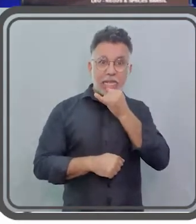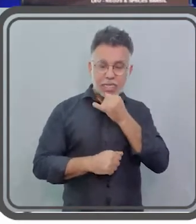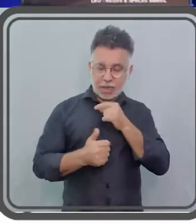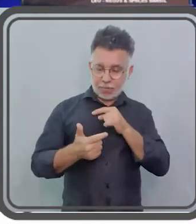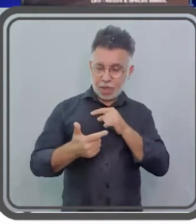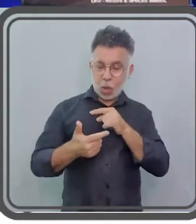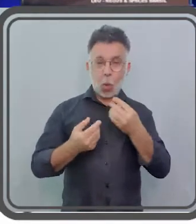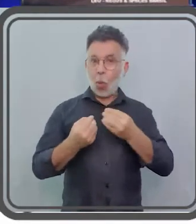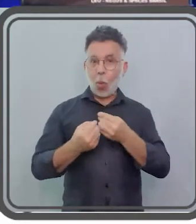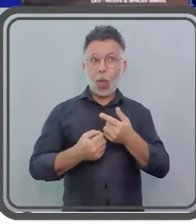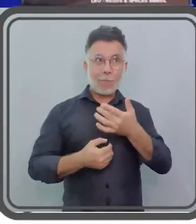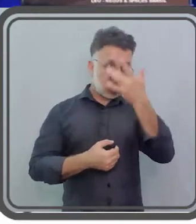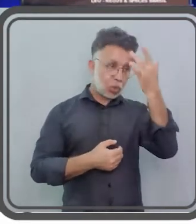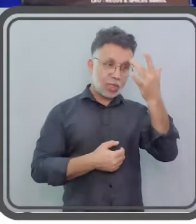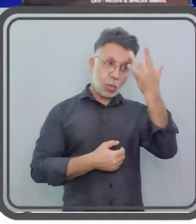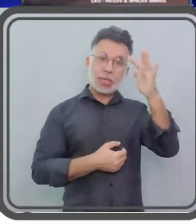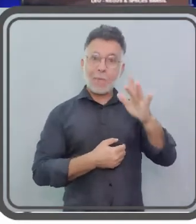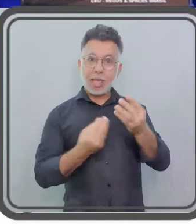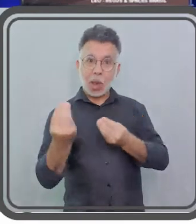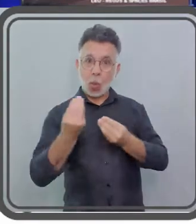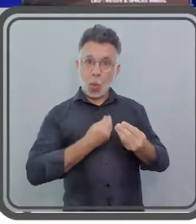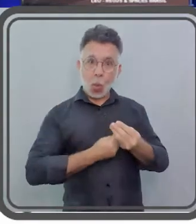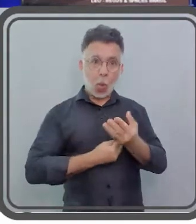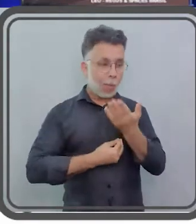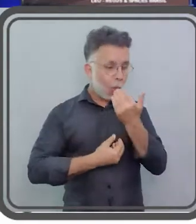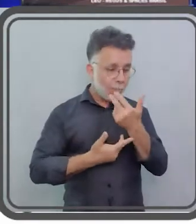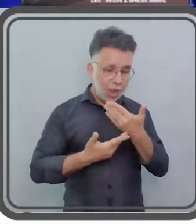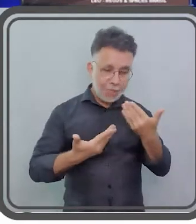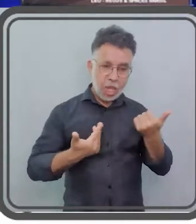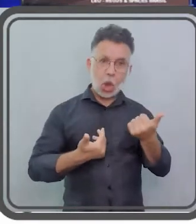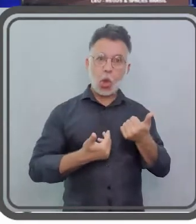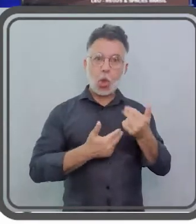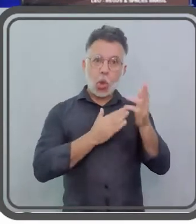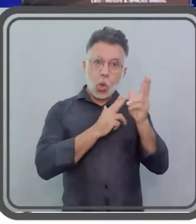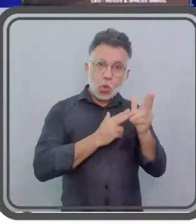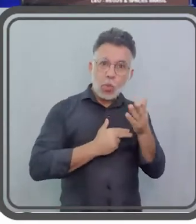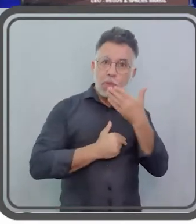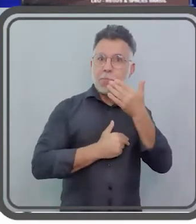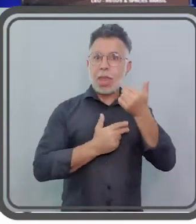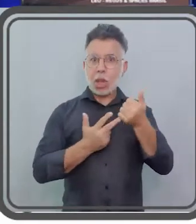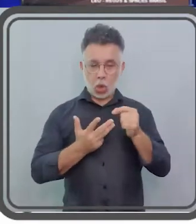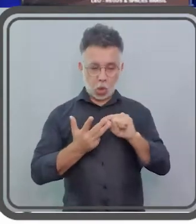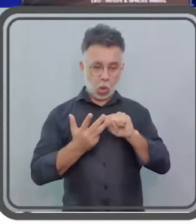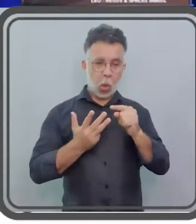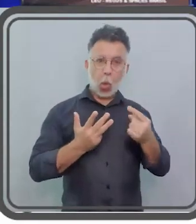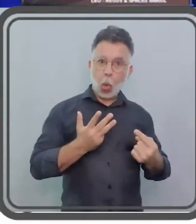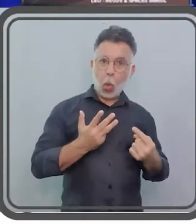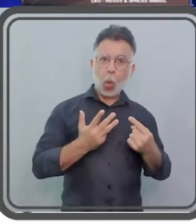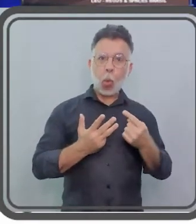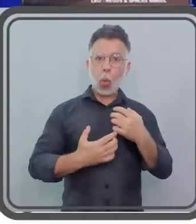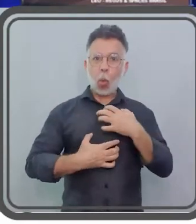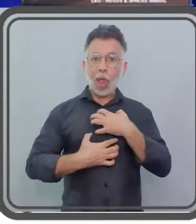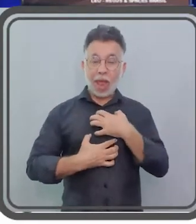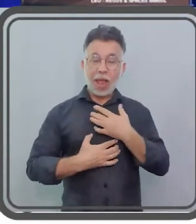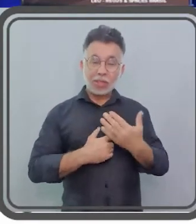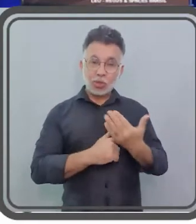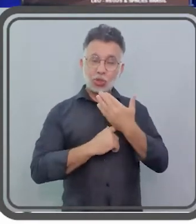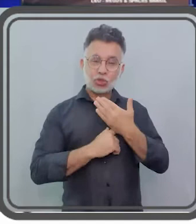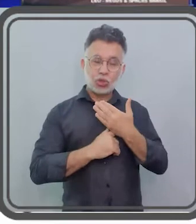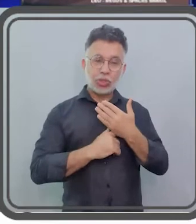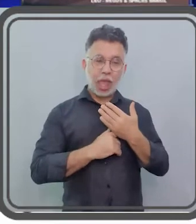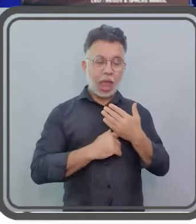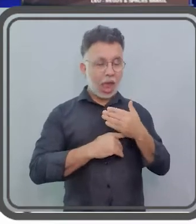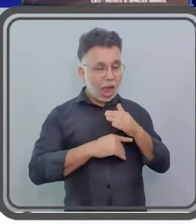estresse, ou como se alimentar melhor, como se alimentar para dormir melhor. Isso nos ajuda bastante a ser parte da vida